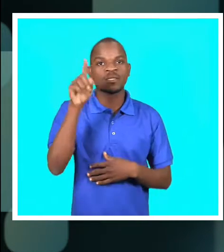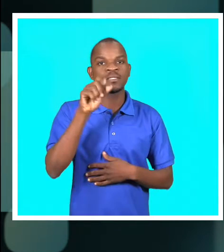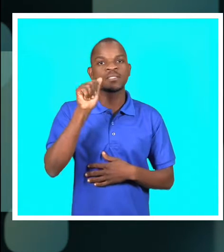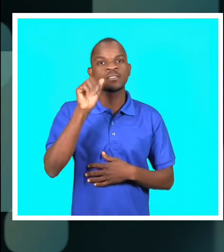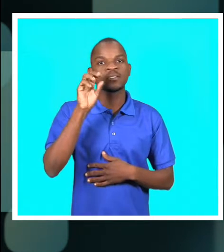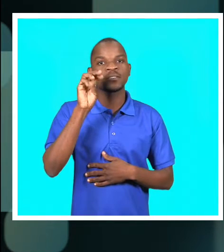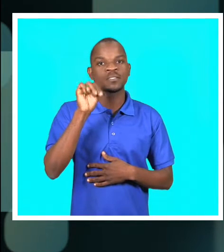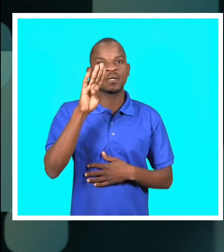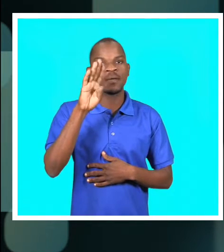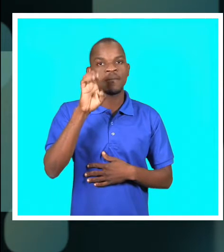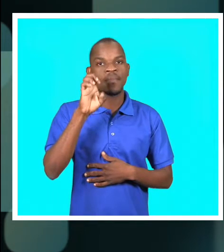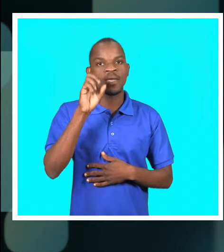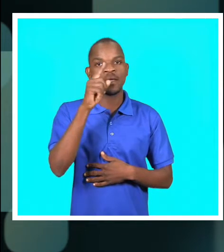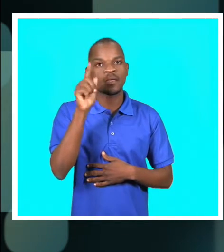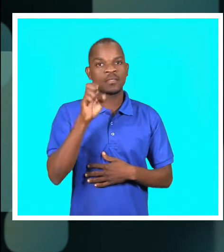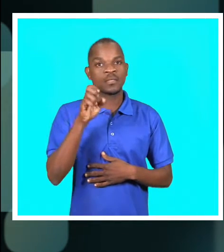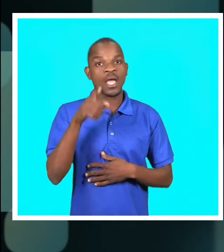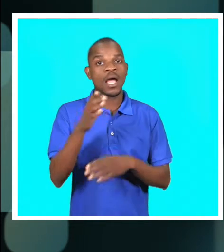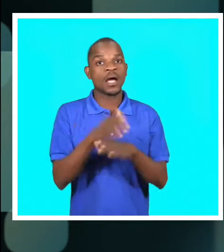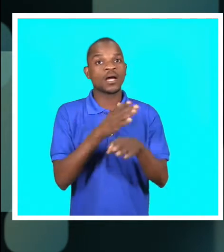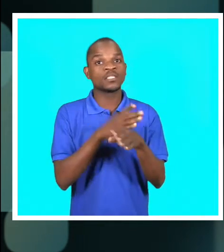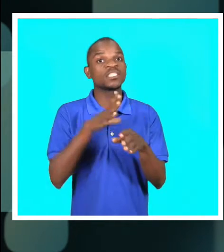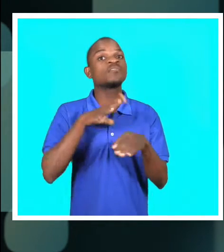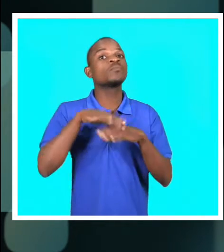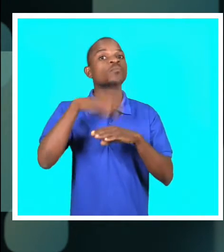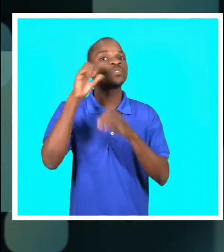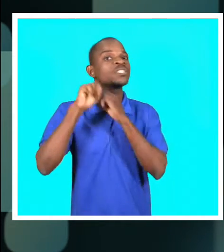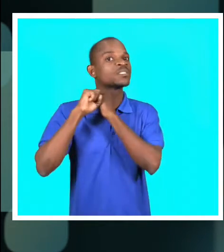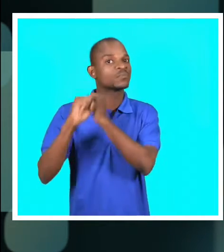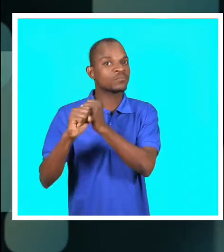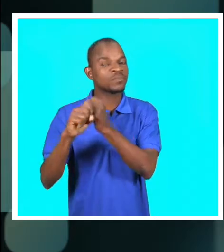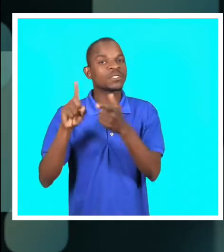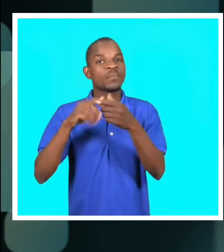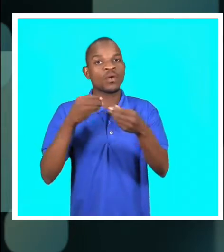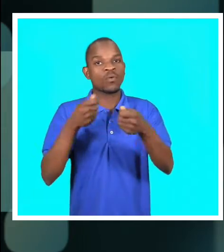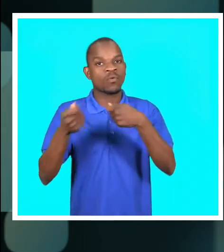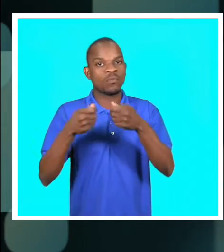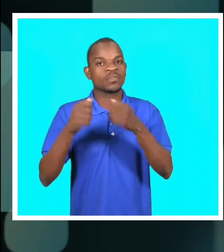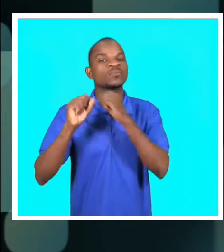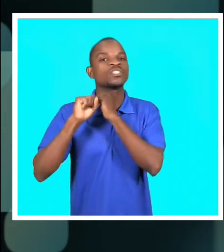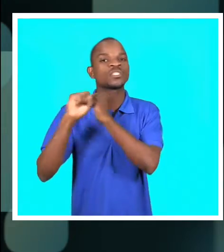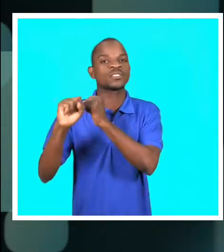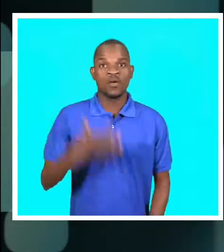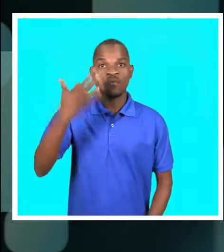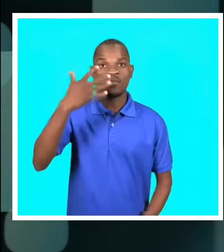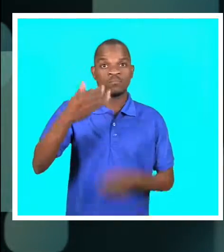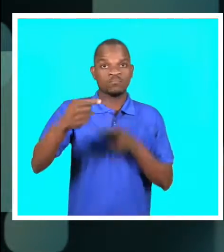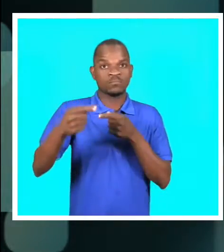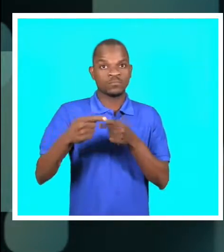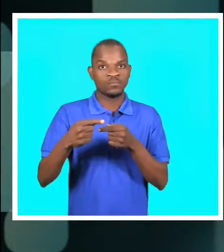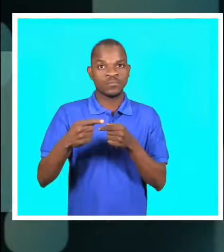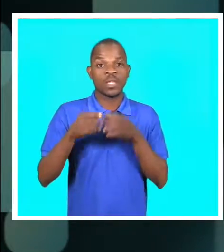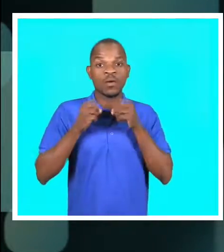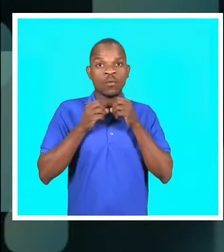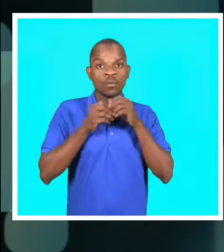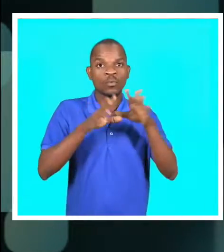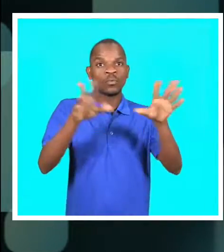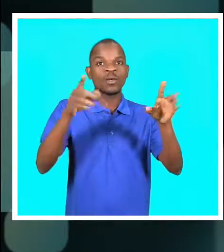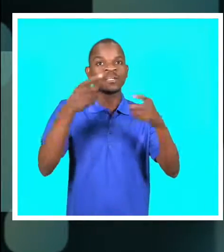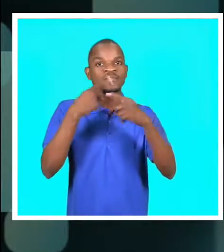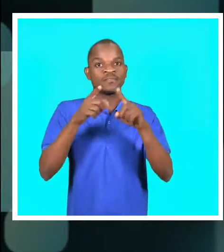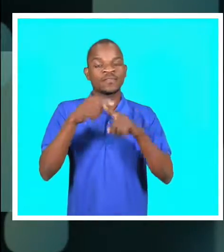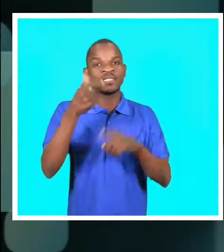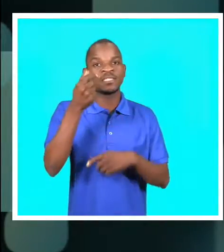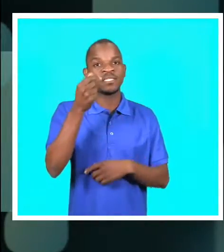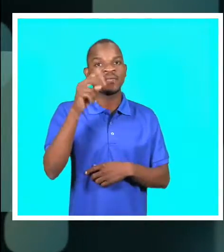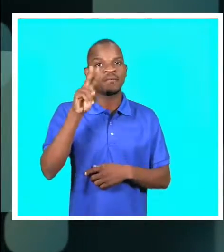vale do Zambésia foi uma zona onde houve muita escravatura muito conversa de escravos. A corta-metragem